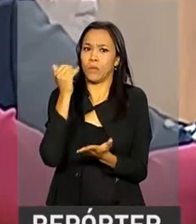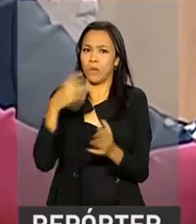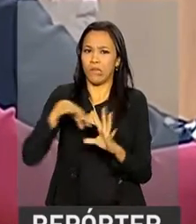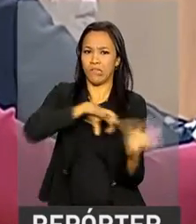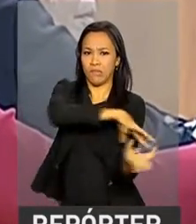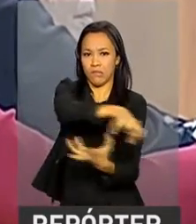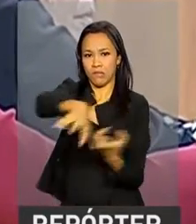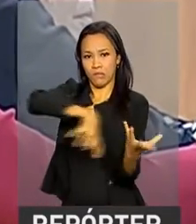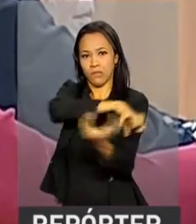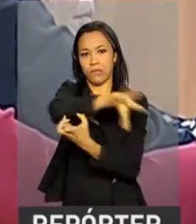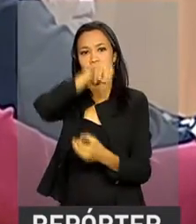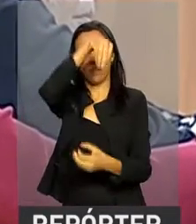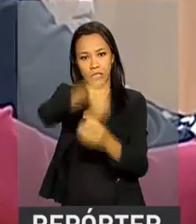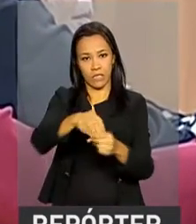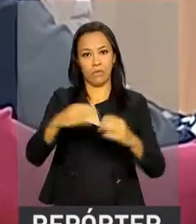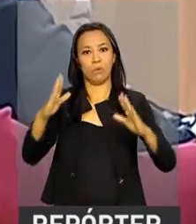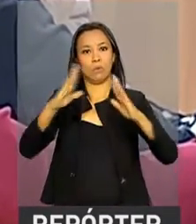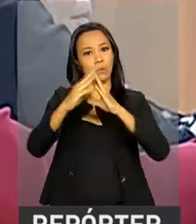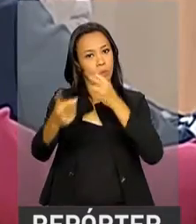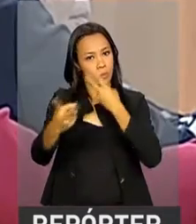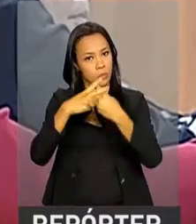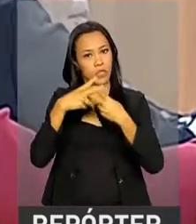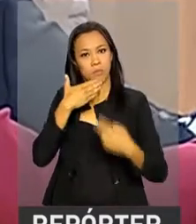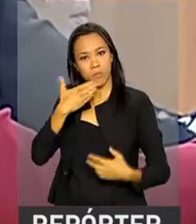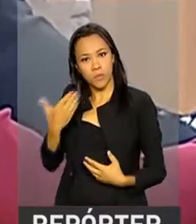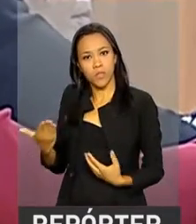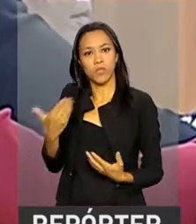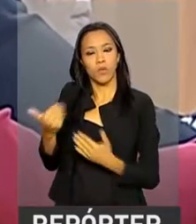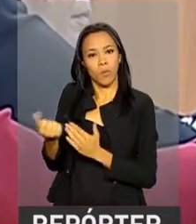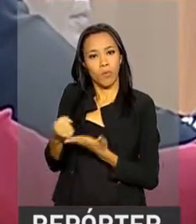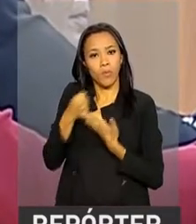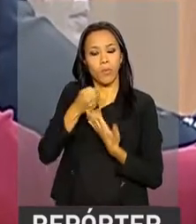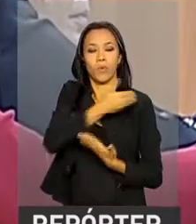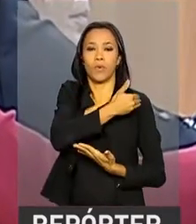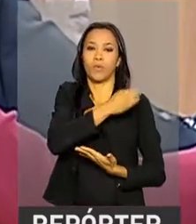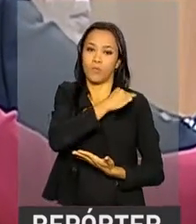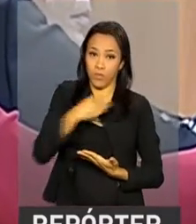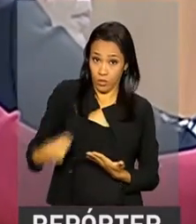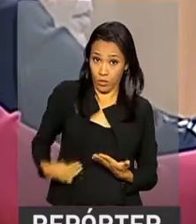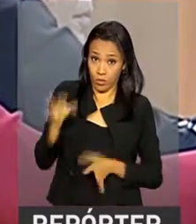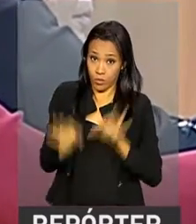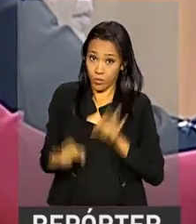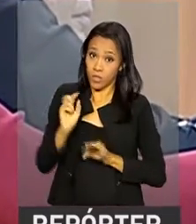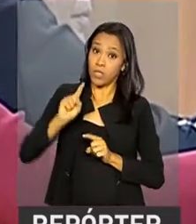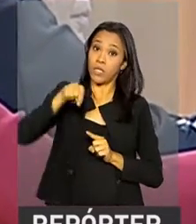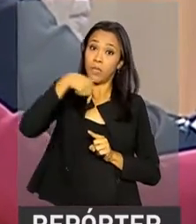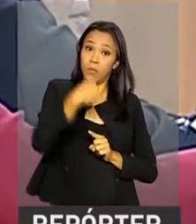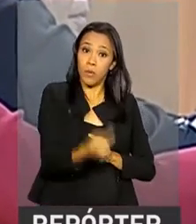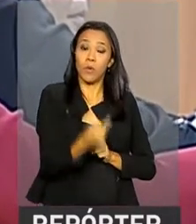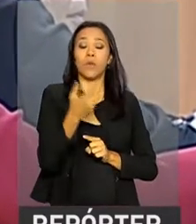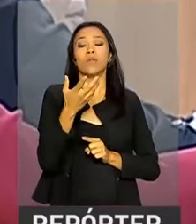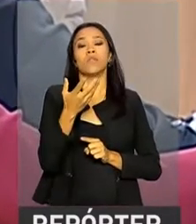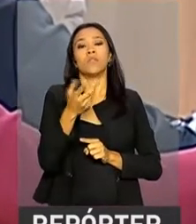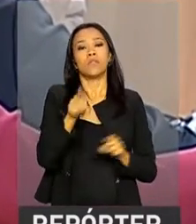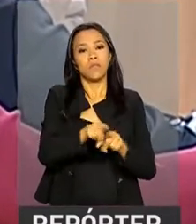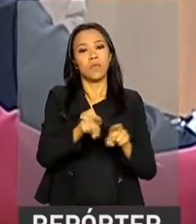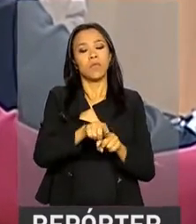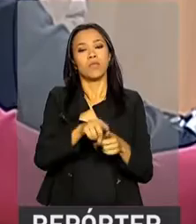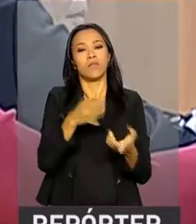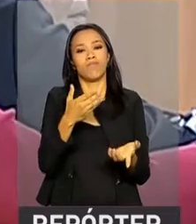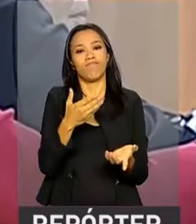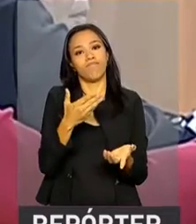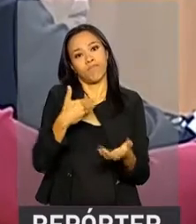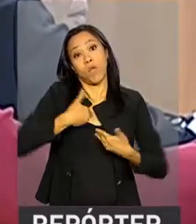comunista morais ele tenta consolidar o setor representa temer no domingo de manhã ele disse que estava posição me